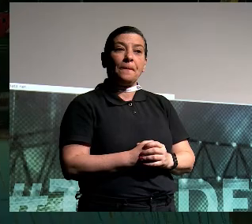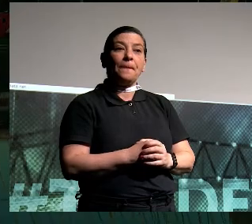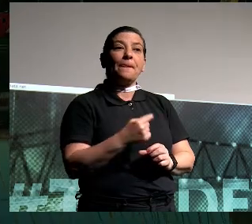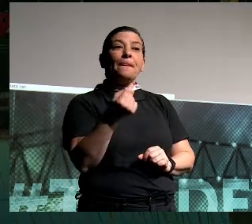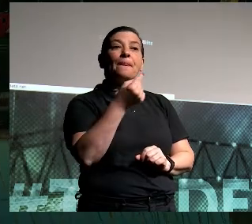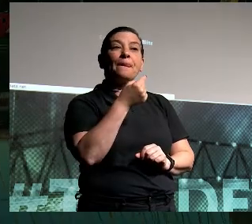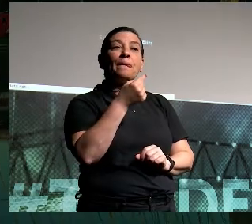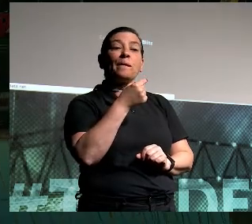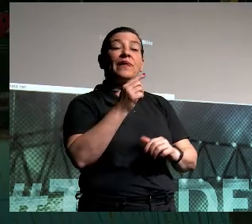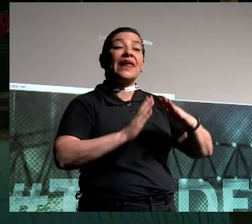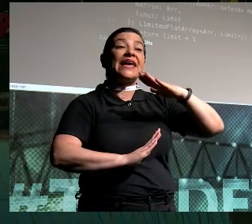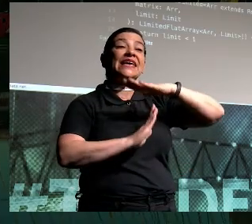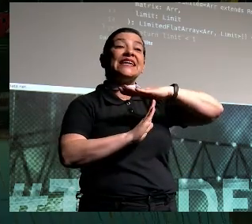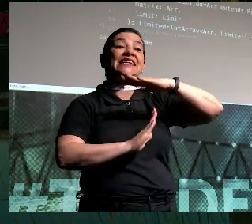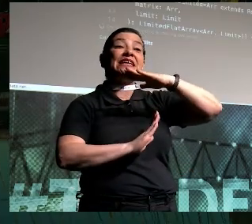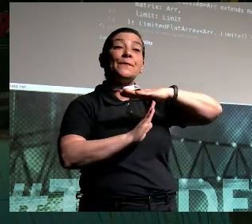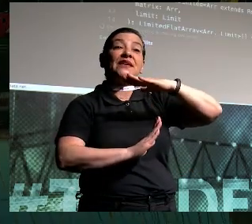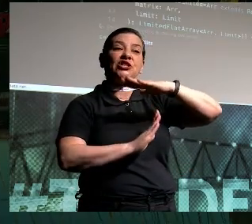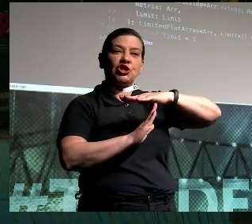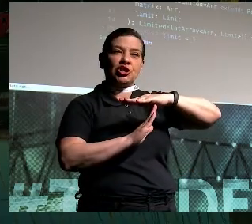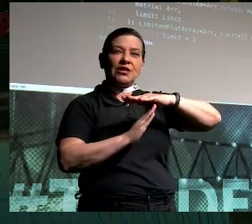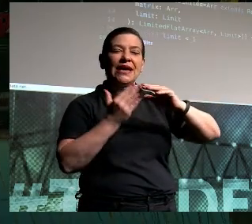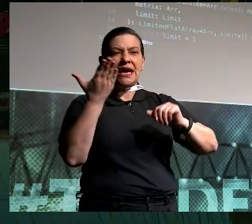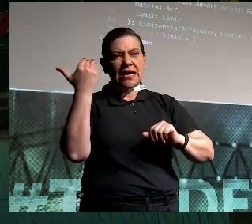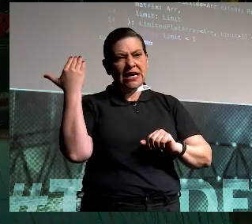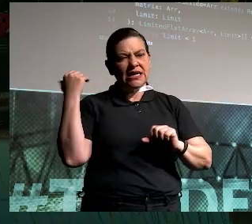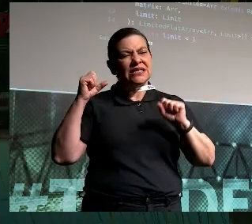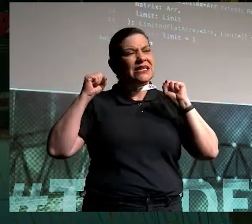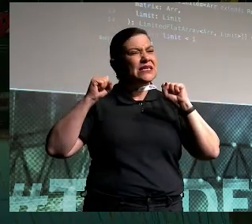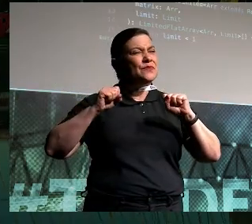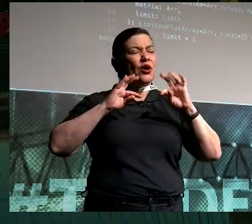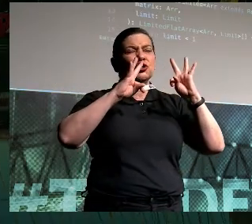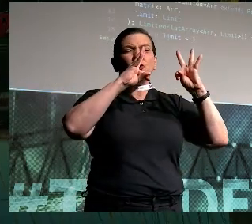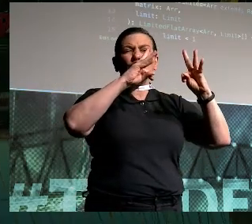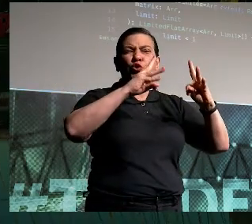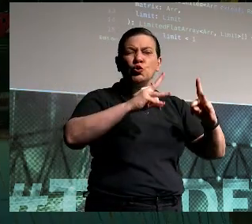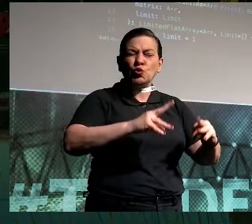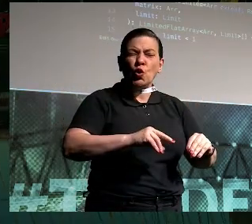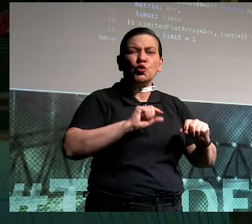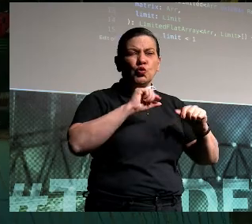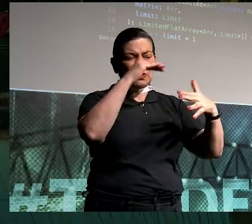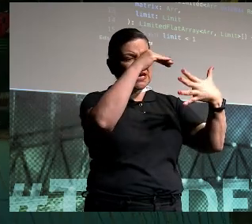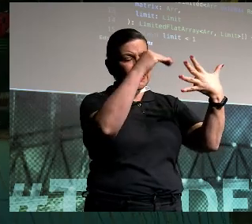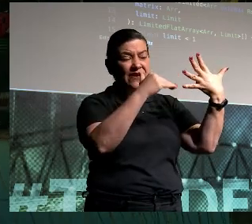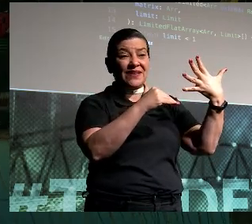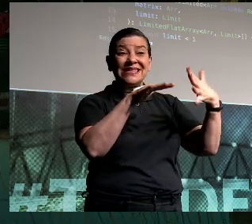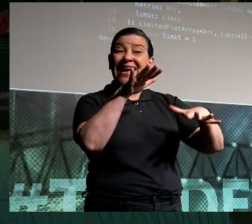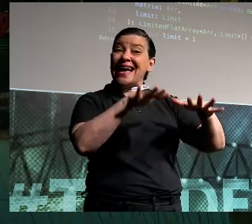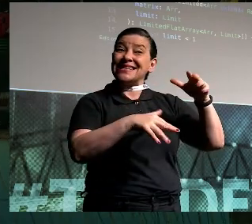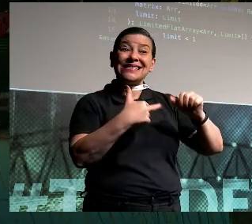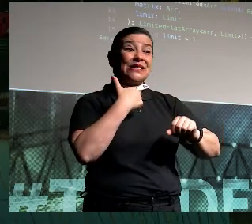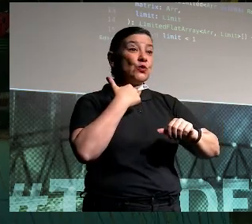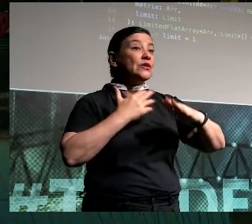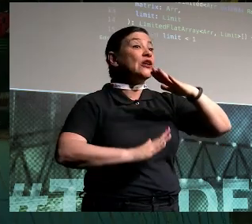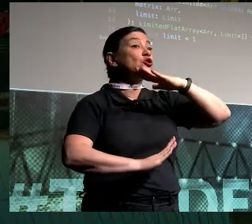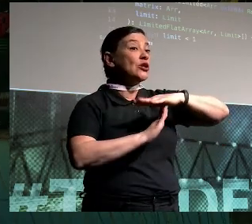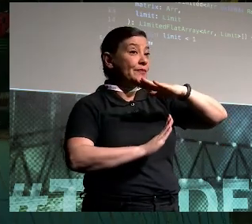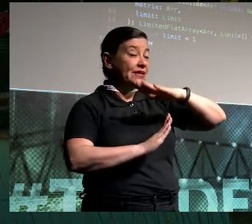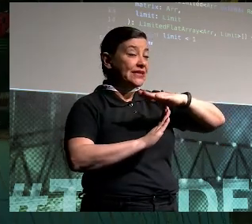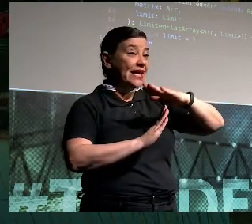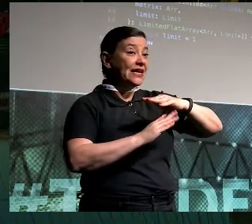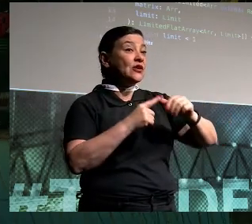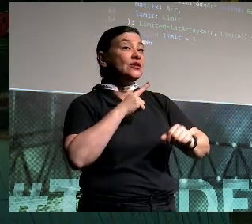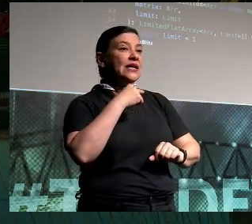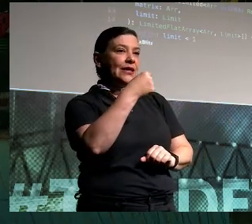impor limites à recursividade. Porque no exemplo anterior eu faria um flat de todos os níveis, mas tem vezes que eu não posso. Nesse caso aqui eu tenho um